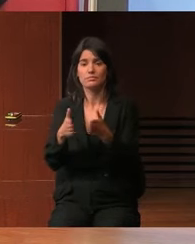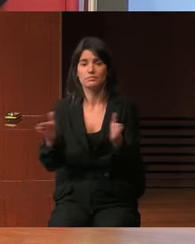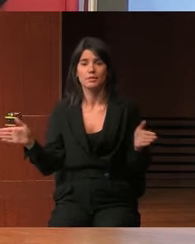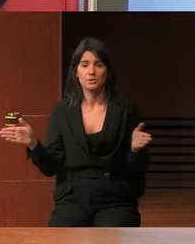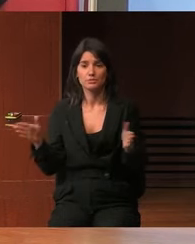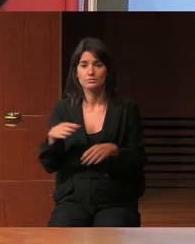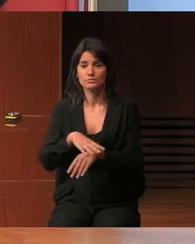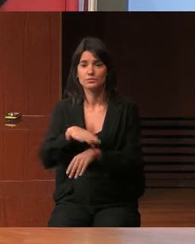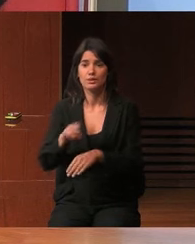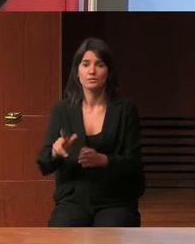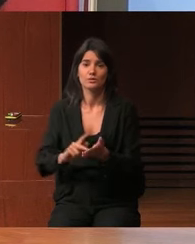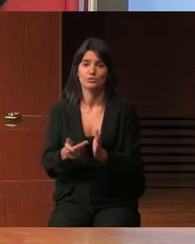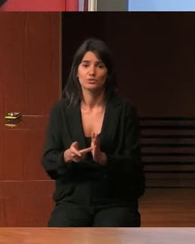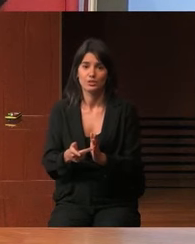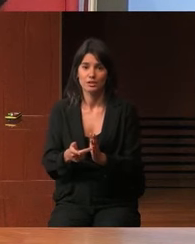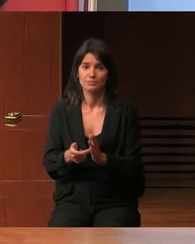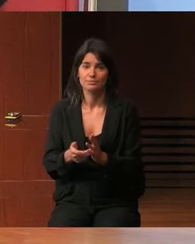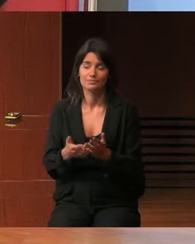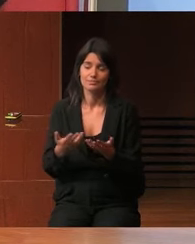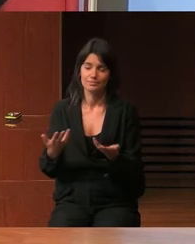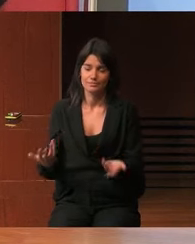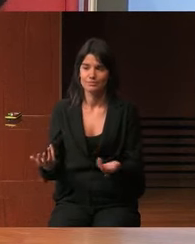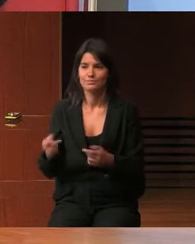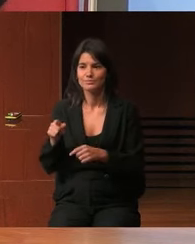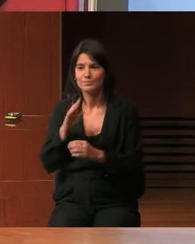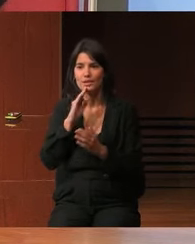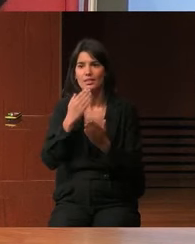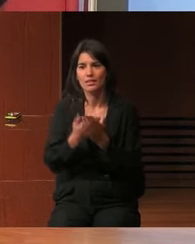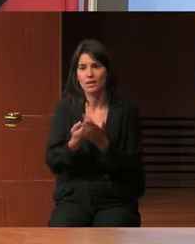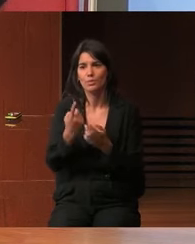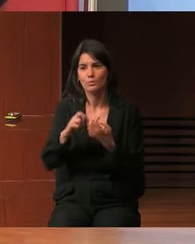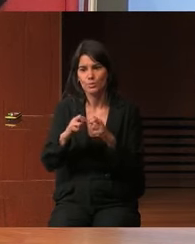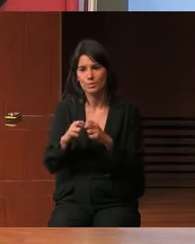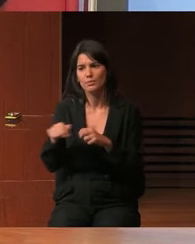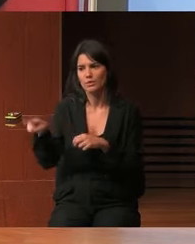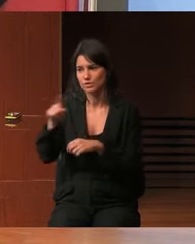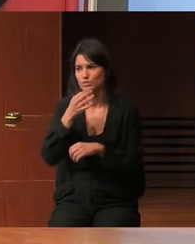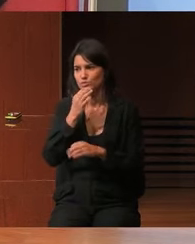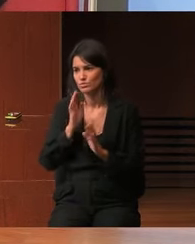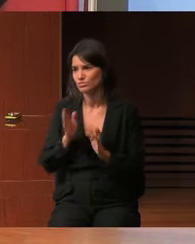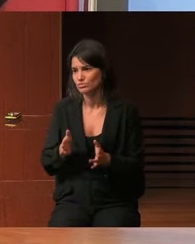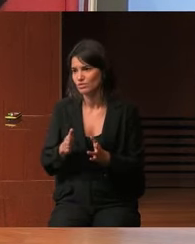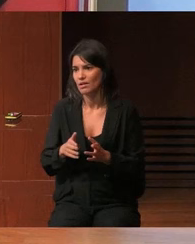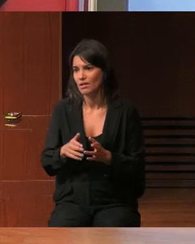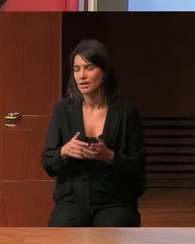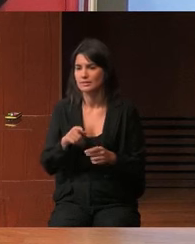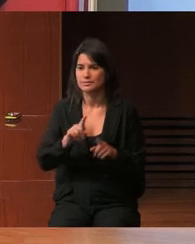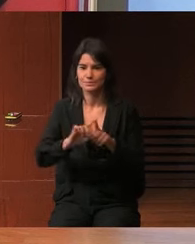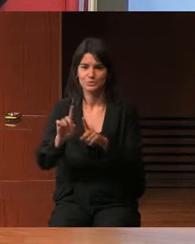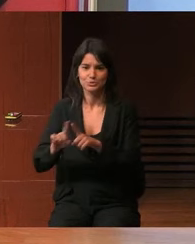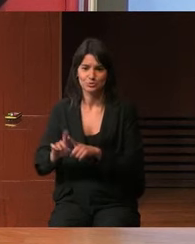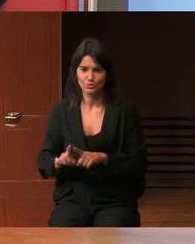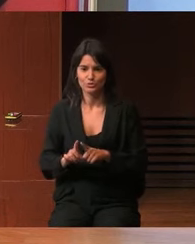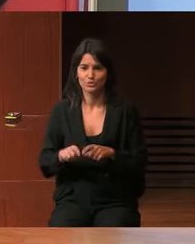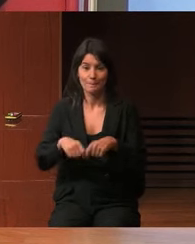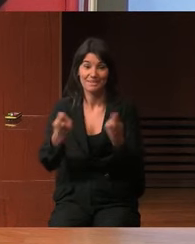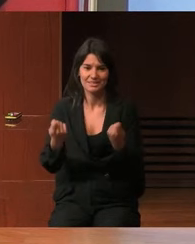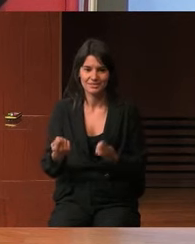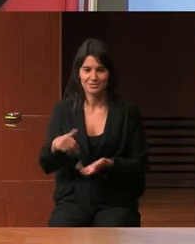à tecnologia. E isto cria um problema que já foi aqui abordado pelos vários partidos presentes,